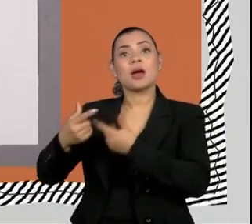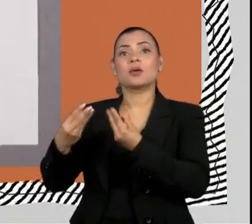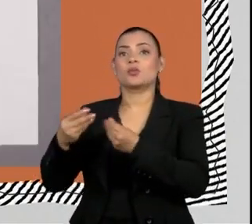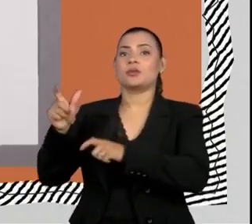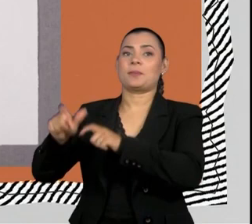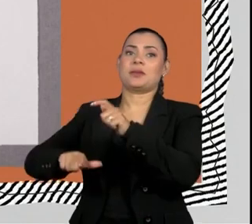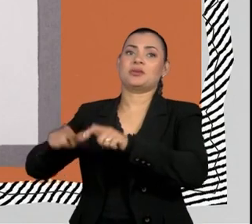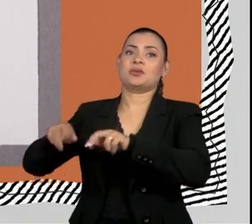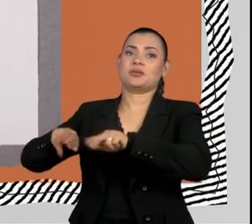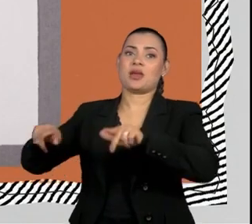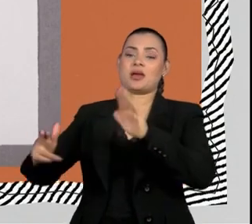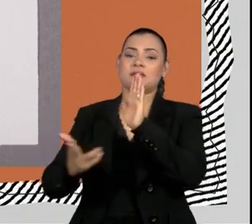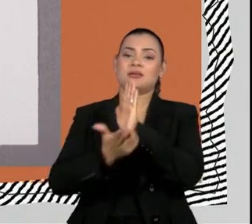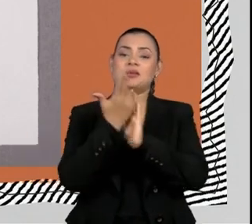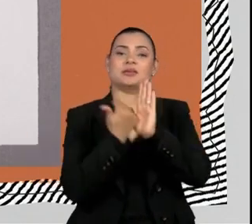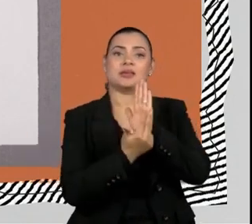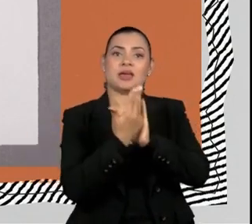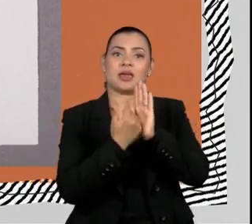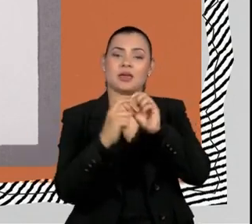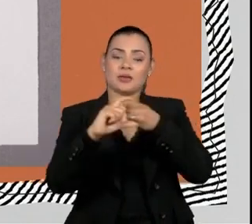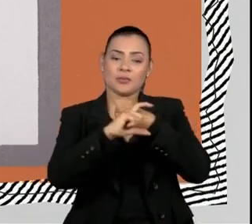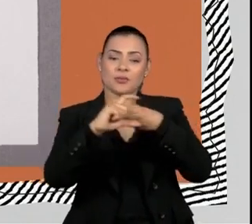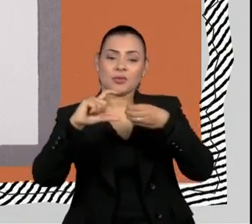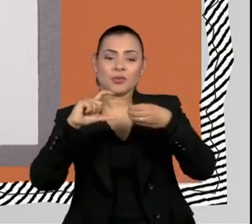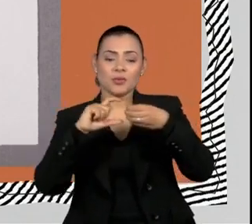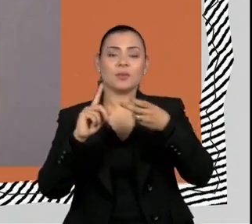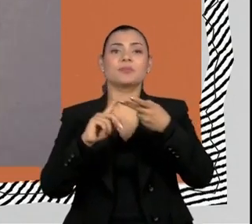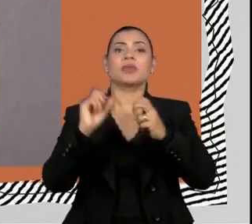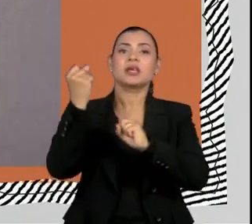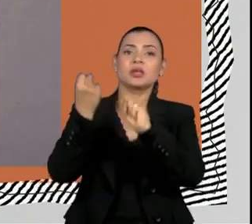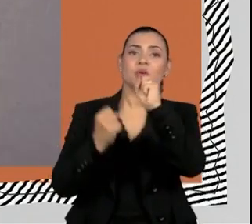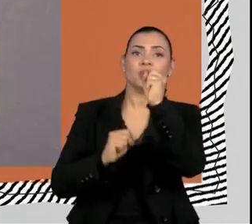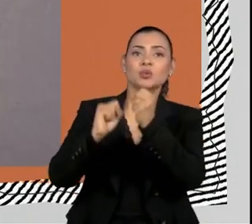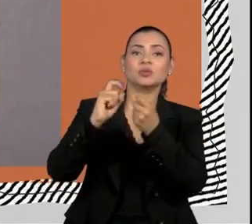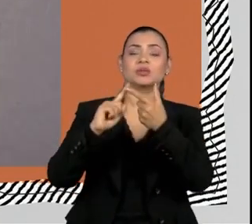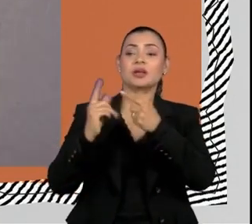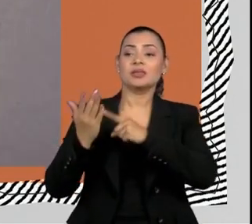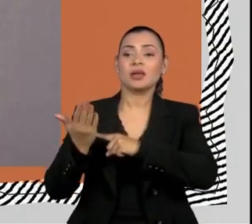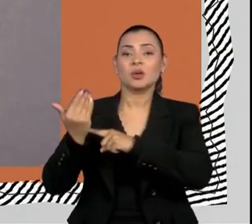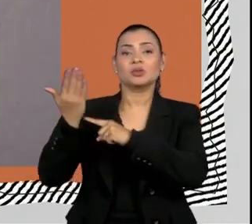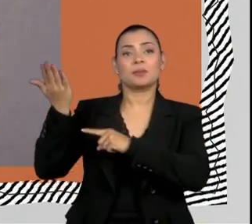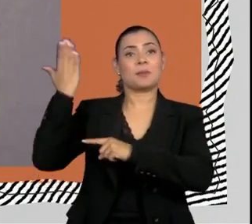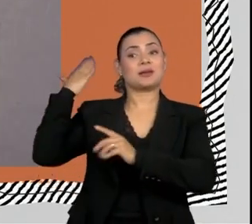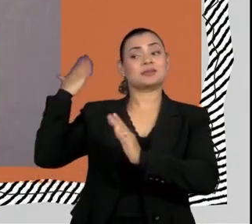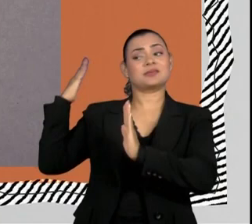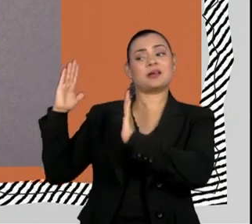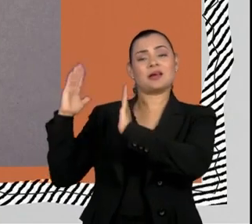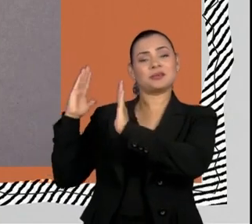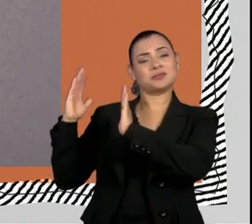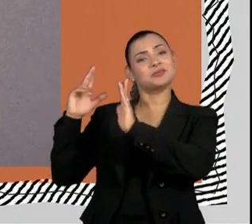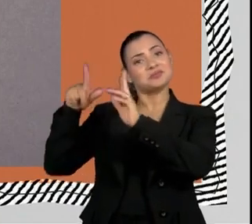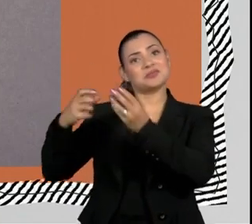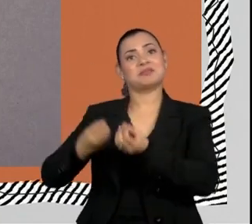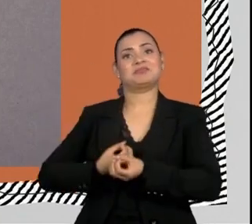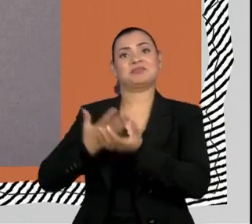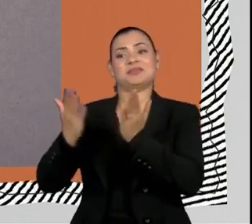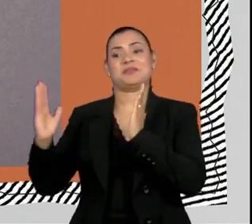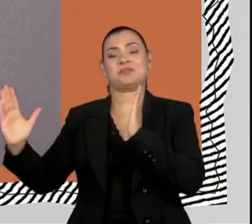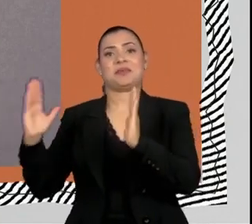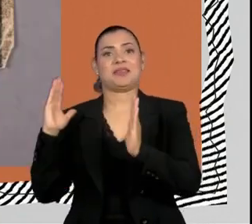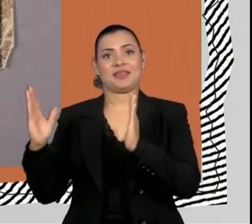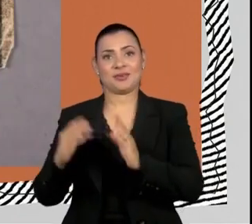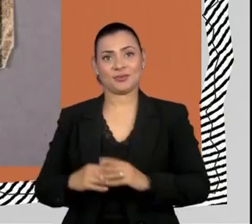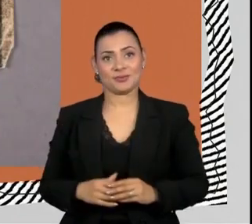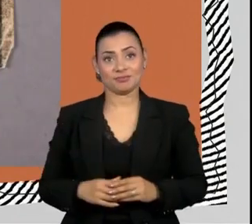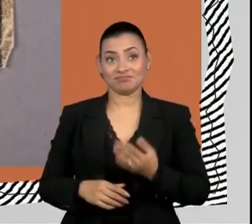de designers gráficos, da indústria, da produção tecnológica, de gerar uma comunicação de uma expressão visual. Né, de uma